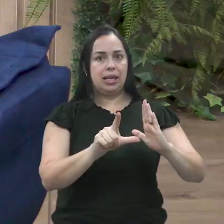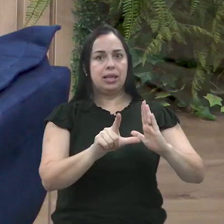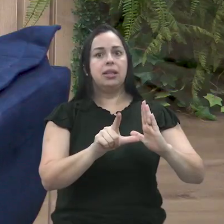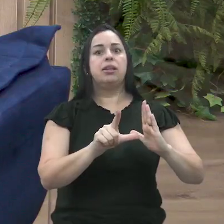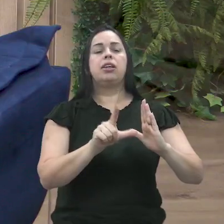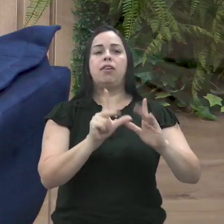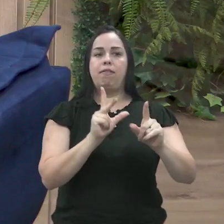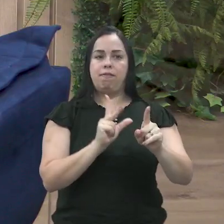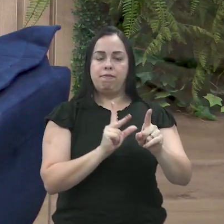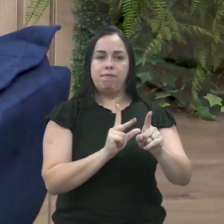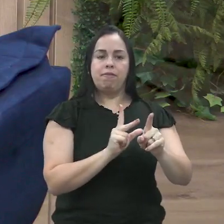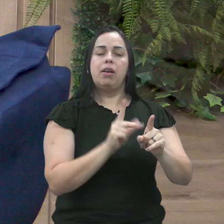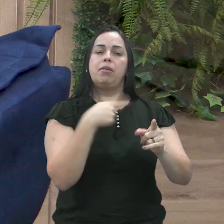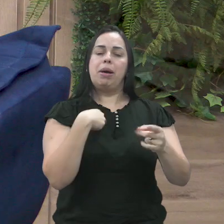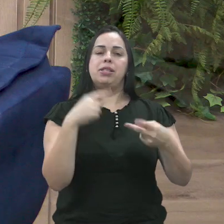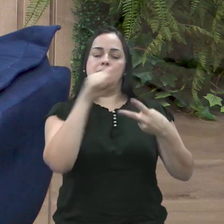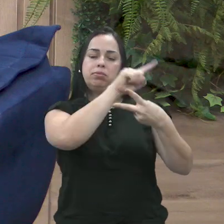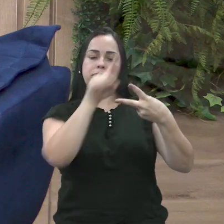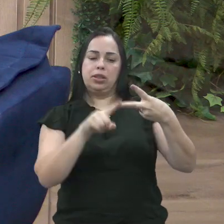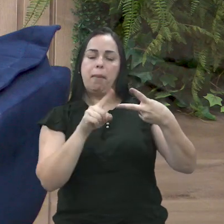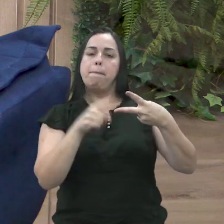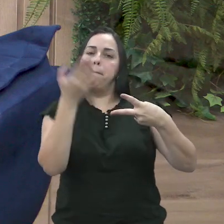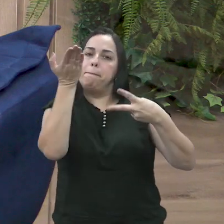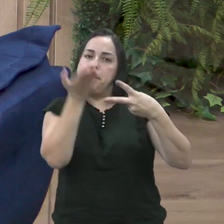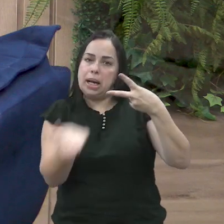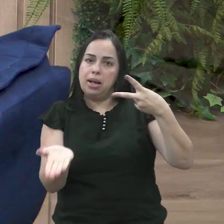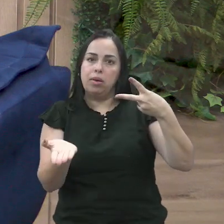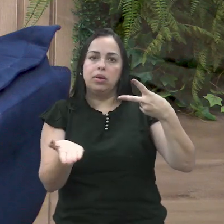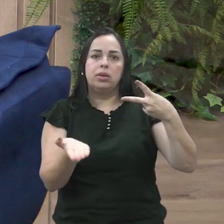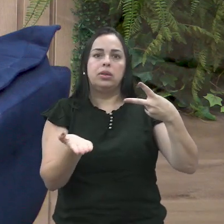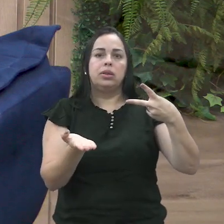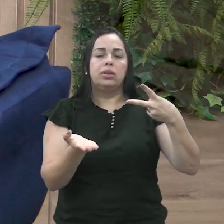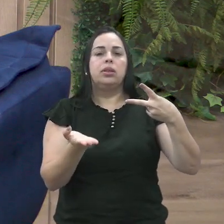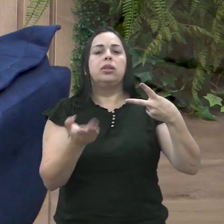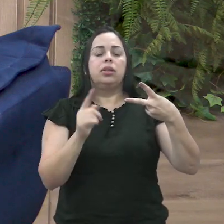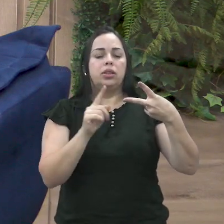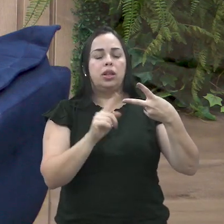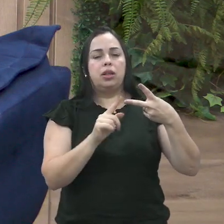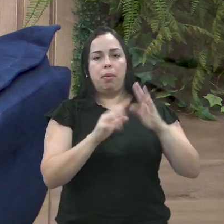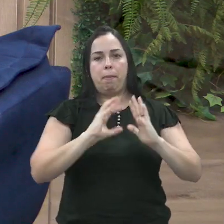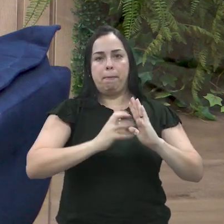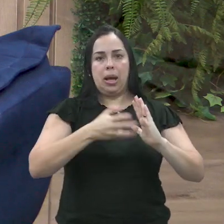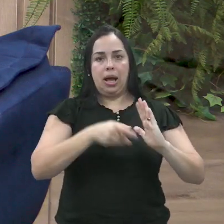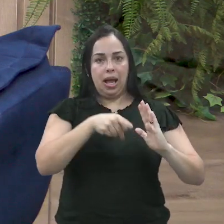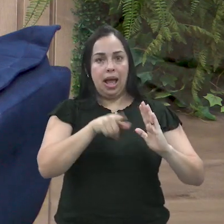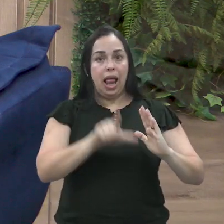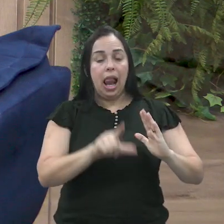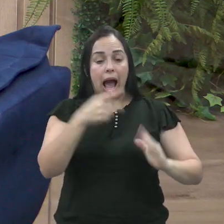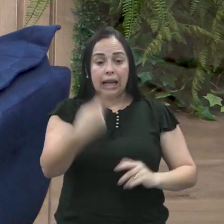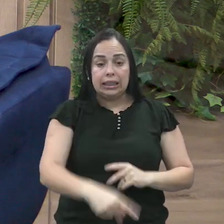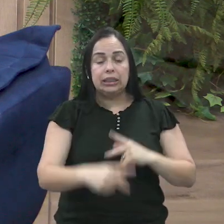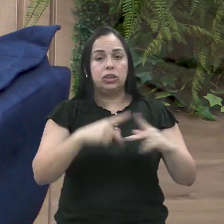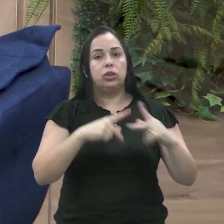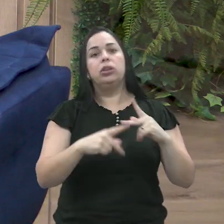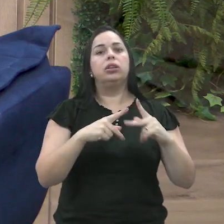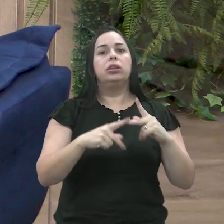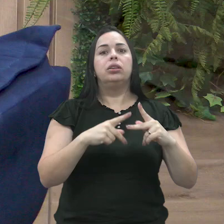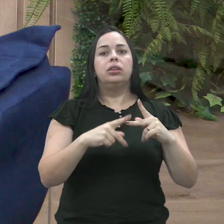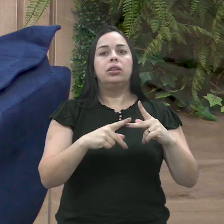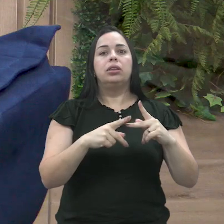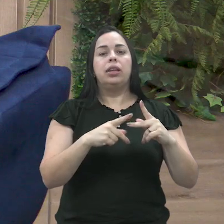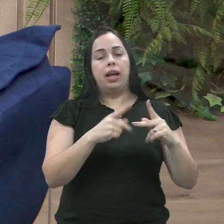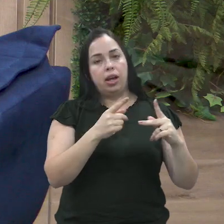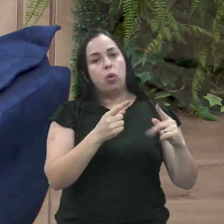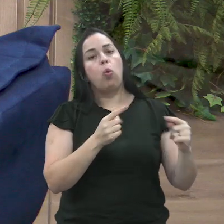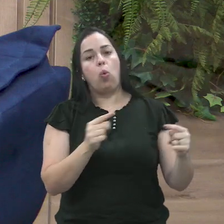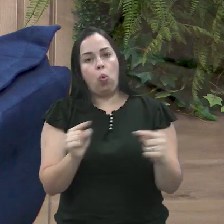parte, ele participou do segundo turno, mas ficou em segundo lugar, foi derrotado, né? E o nosso partido, o PL, aqui em São José dos Campos, já se posicionou como